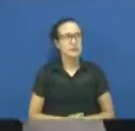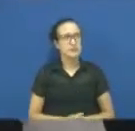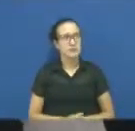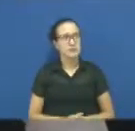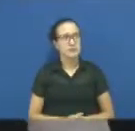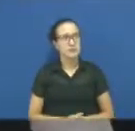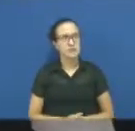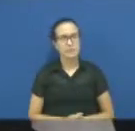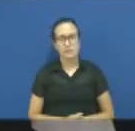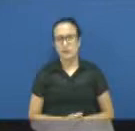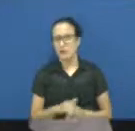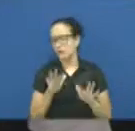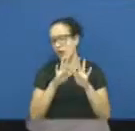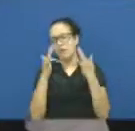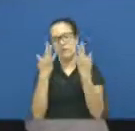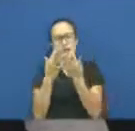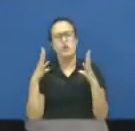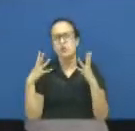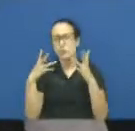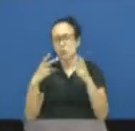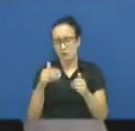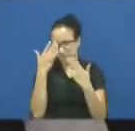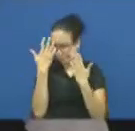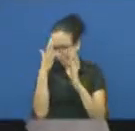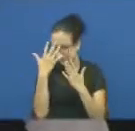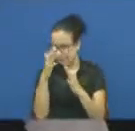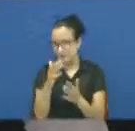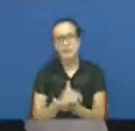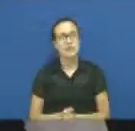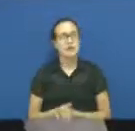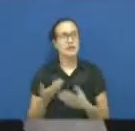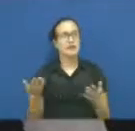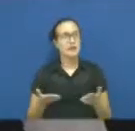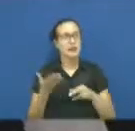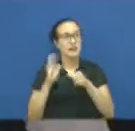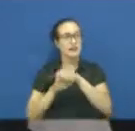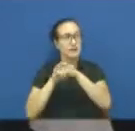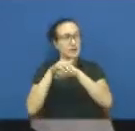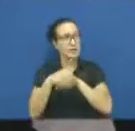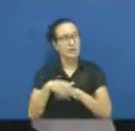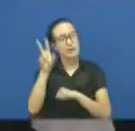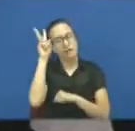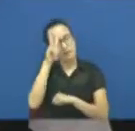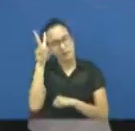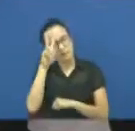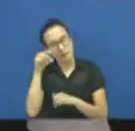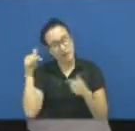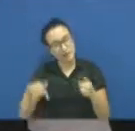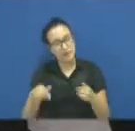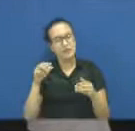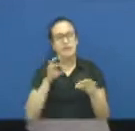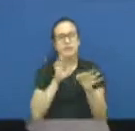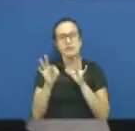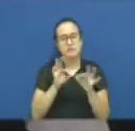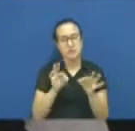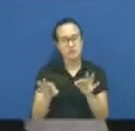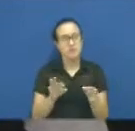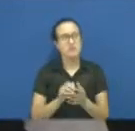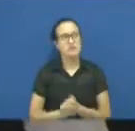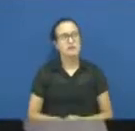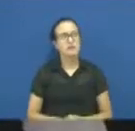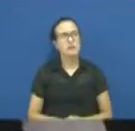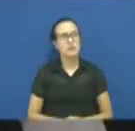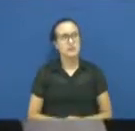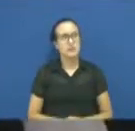parabenizar toda a família do seu Alberto, que nesta noite está sendo lembrado aqui através desse projeto e